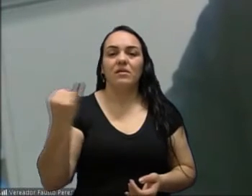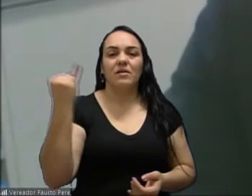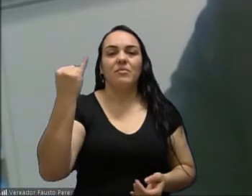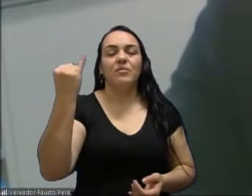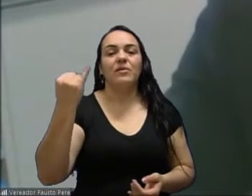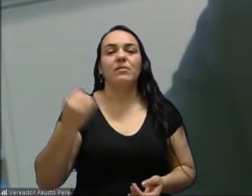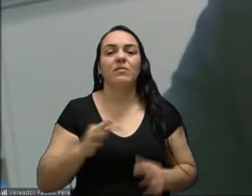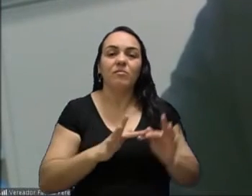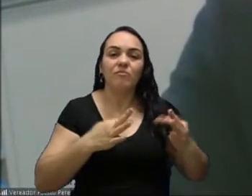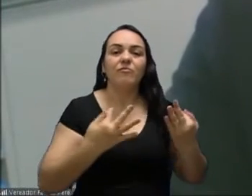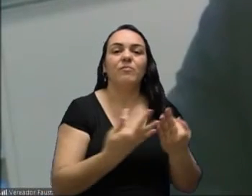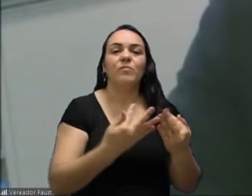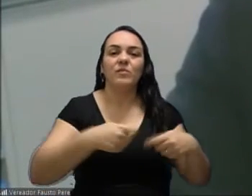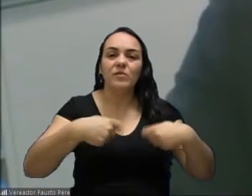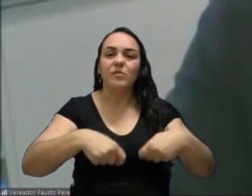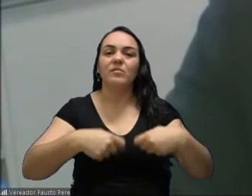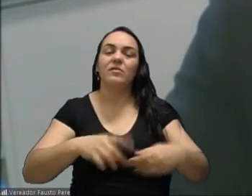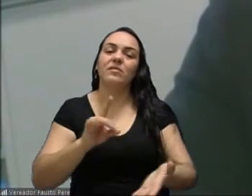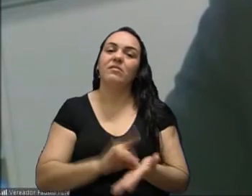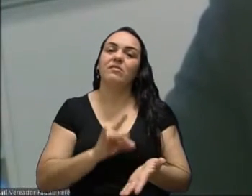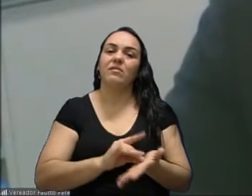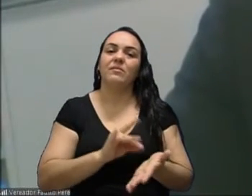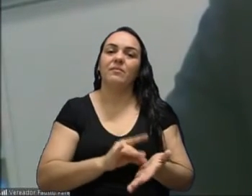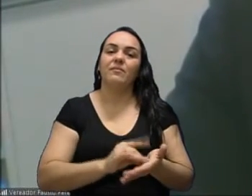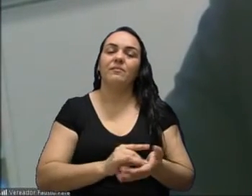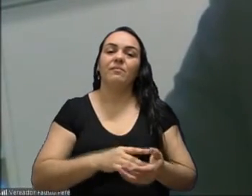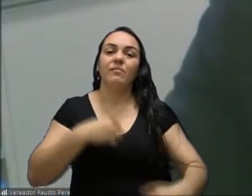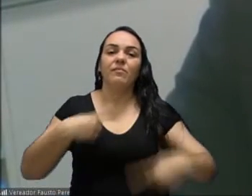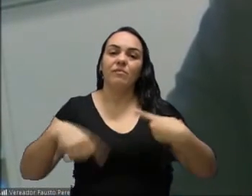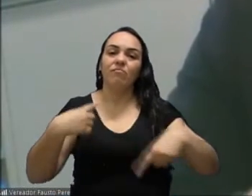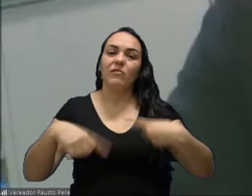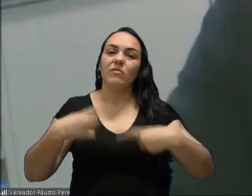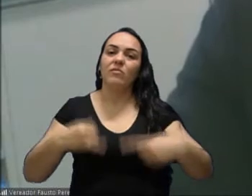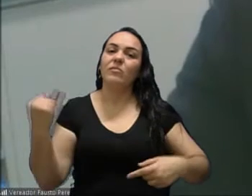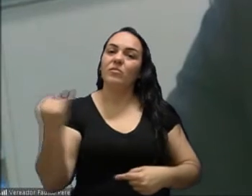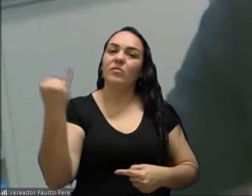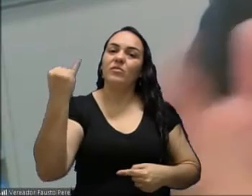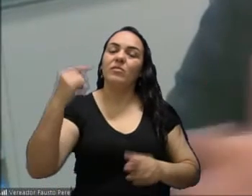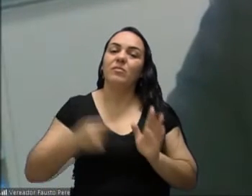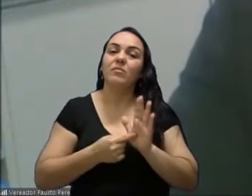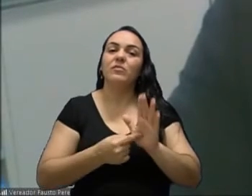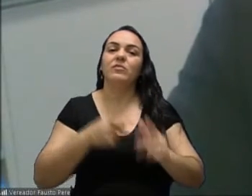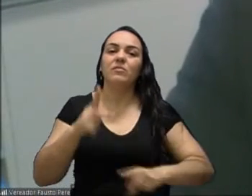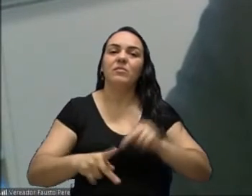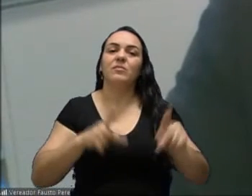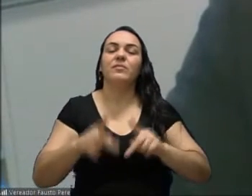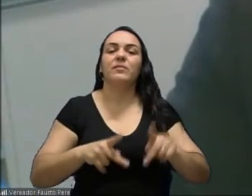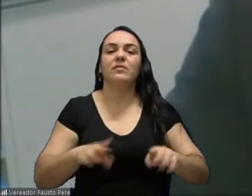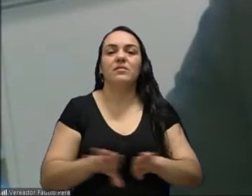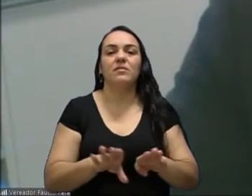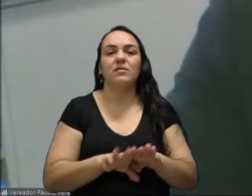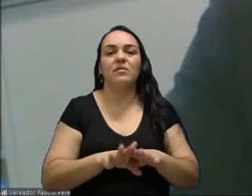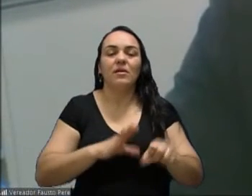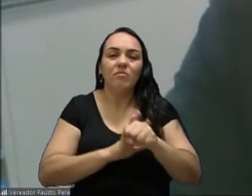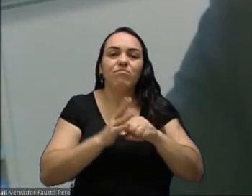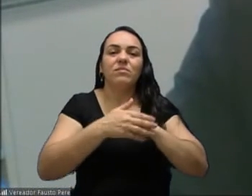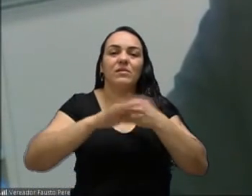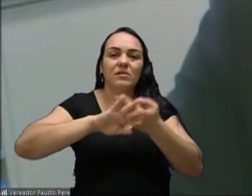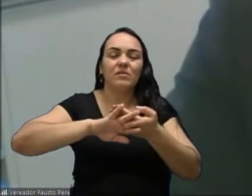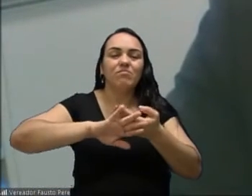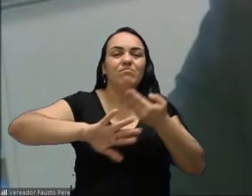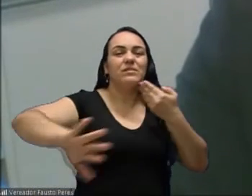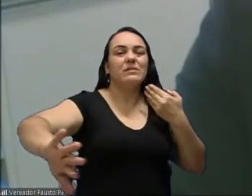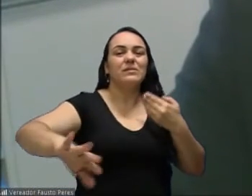e até esse momento ele vem discutindo isso de uma forma importantíssima para essa população que a gente sabe que essa pandemia afetou